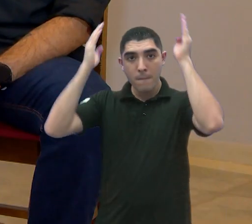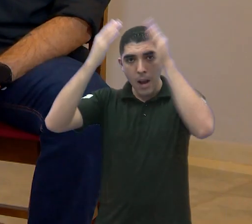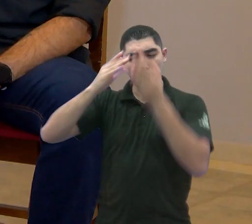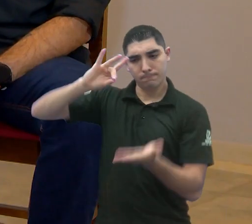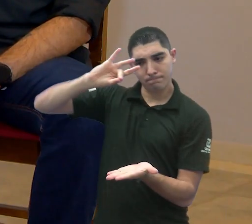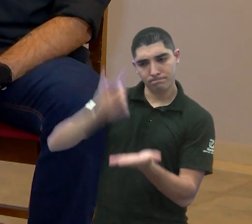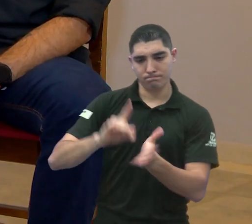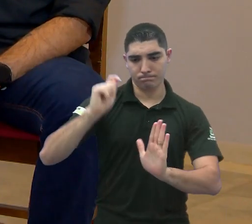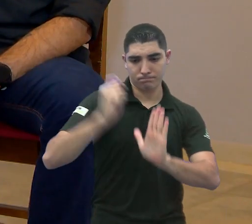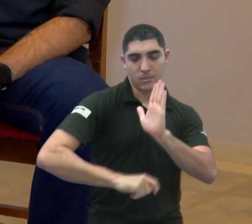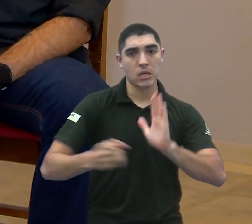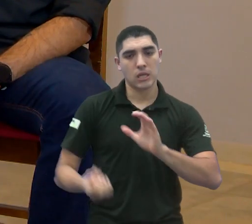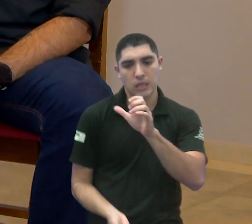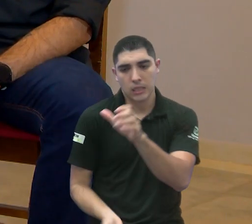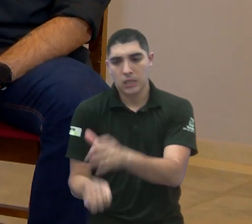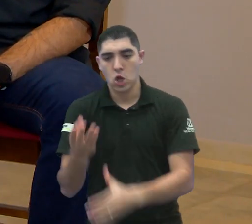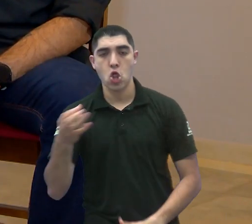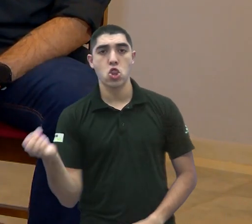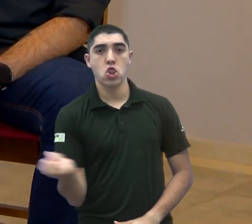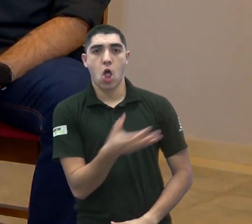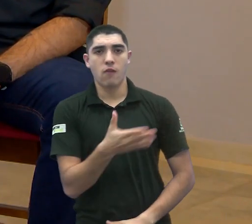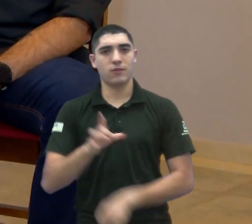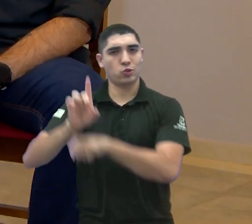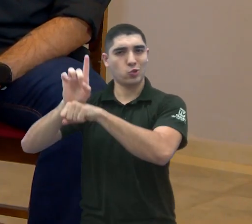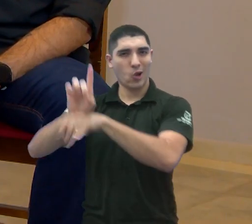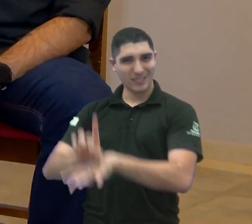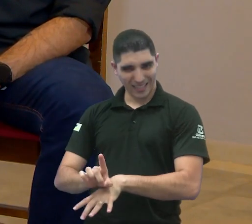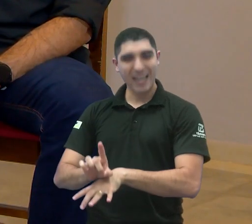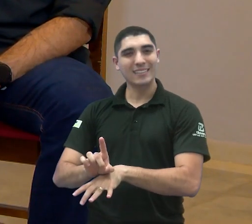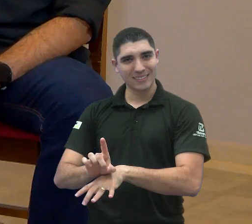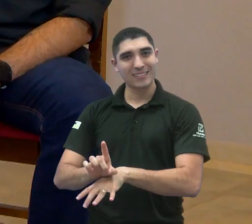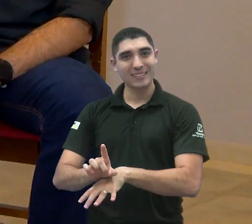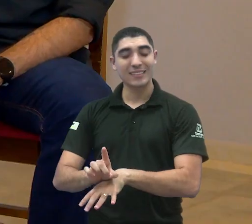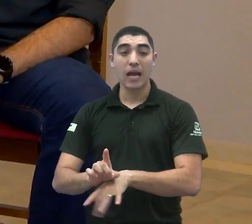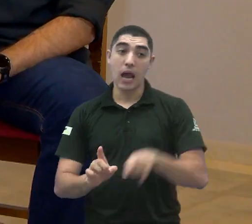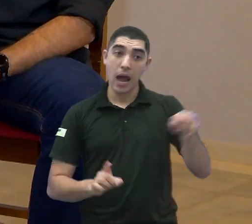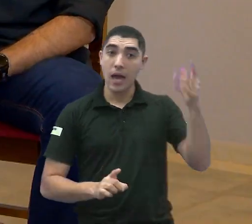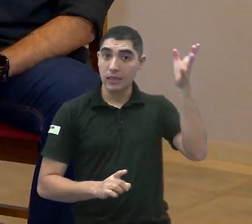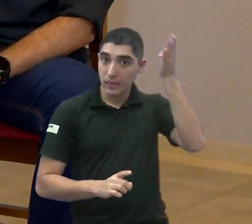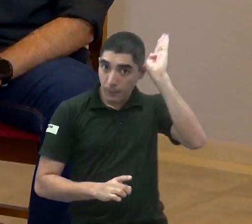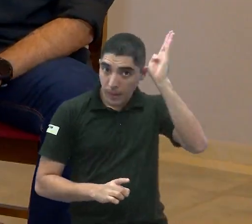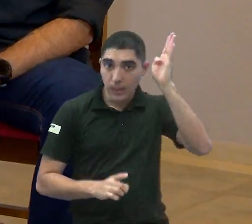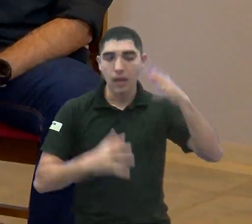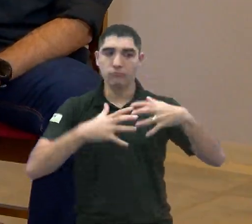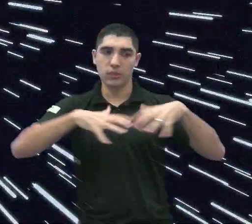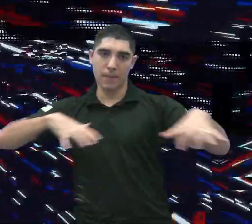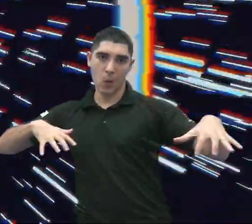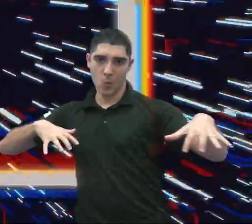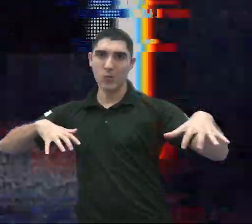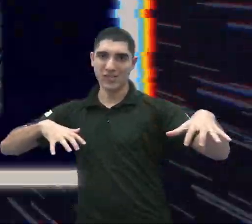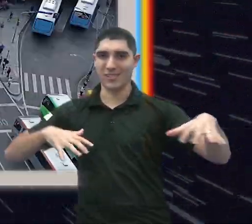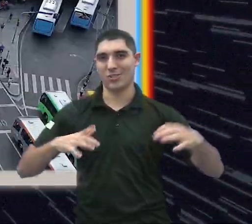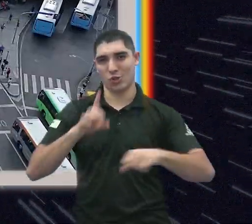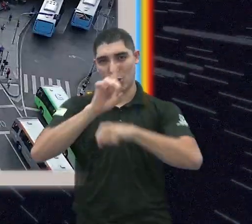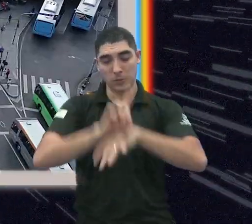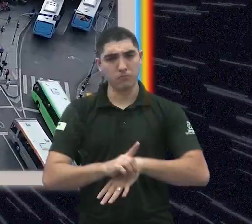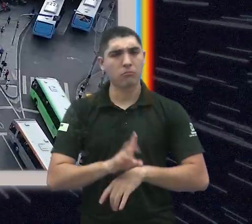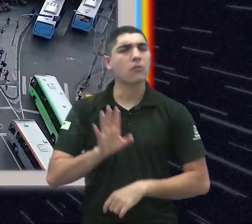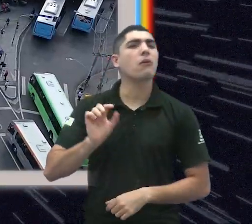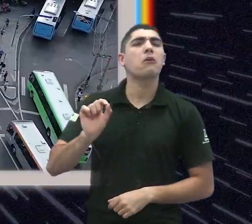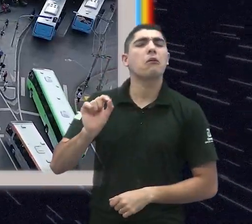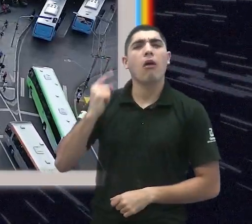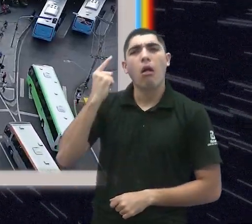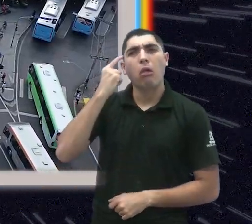documento de criação da nova diocese, né? Dividindo-a da diocese de Taubaté. Quem teve a ideia